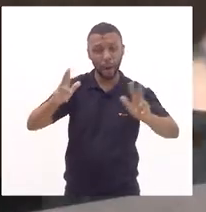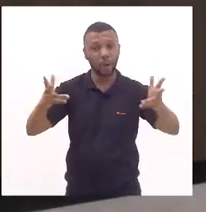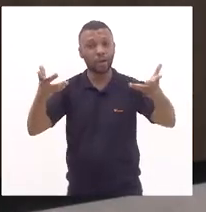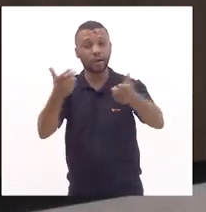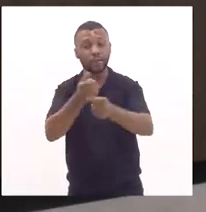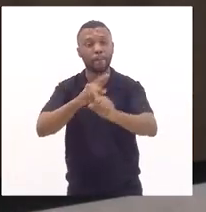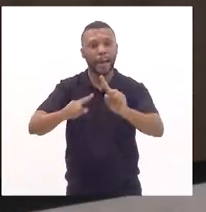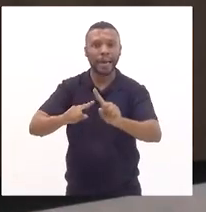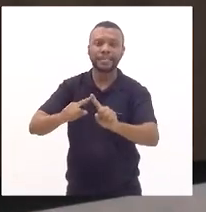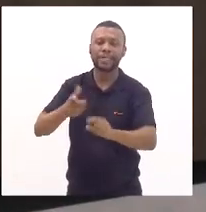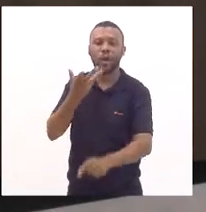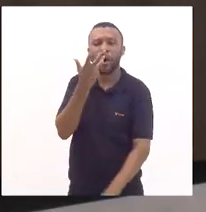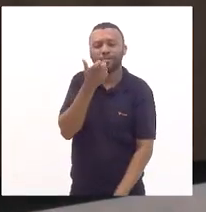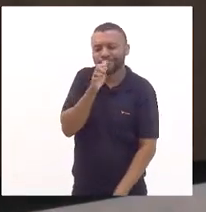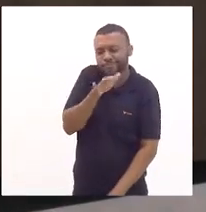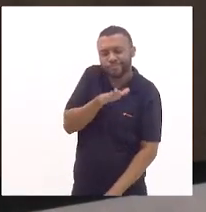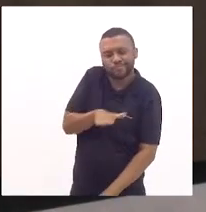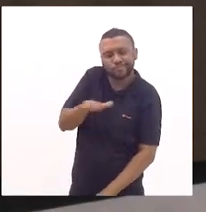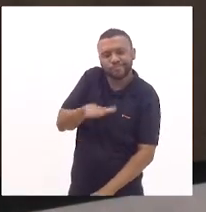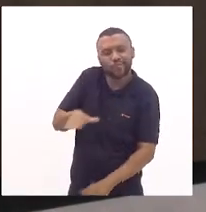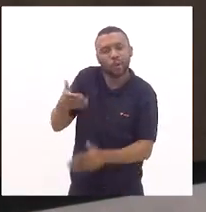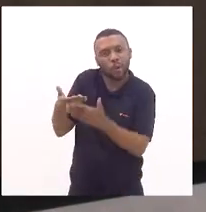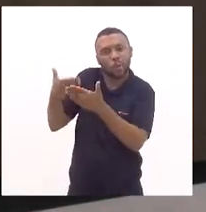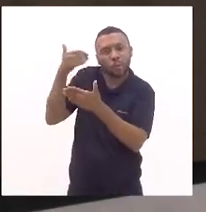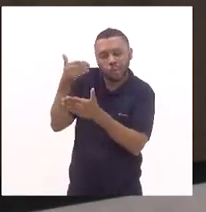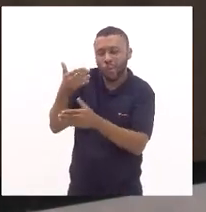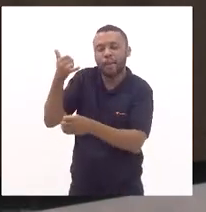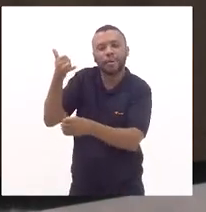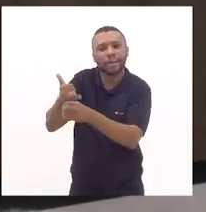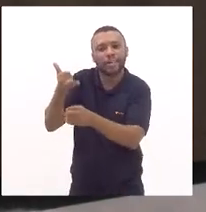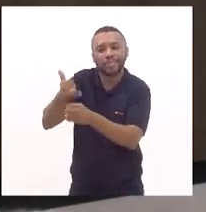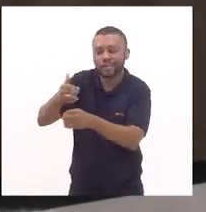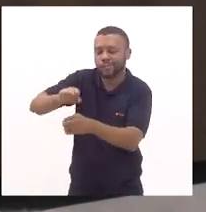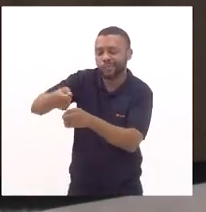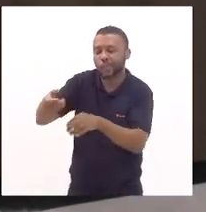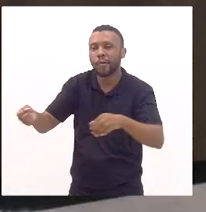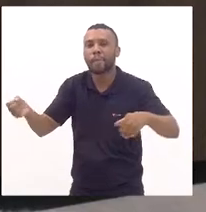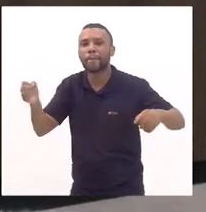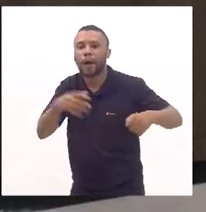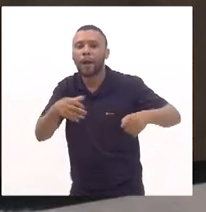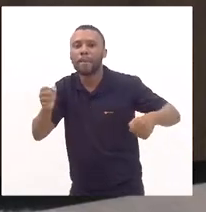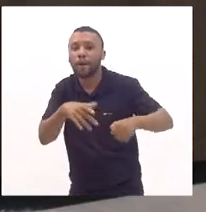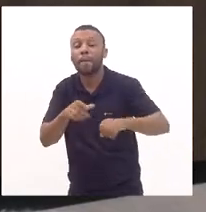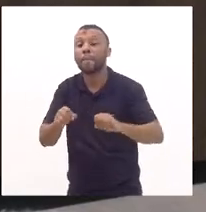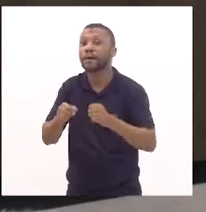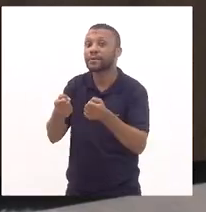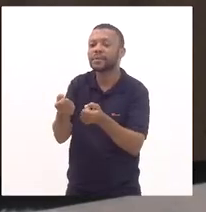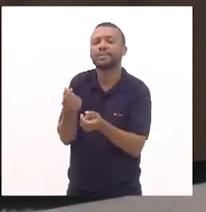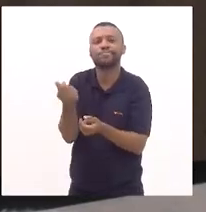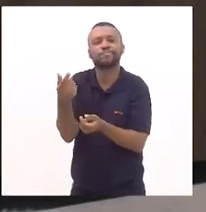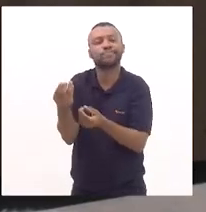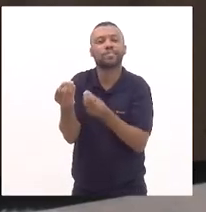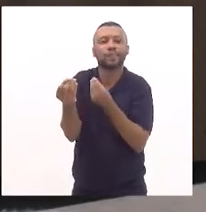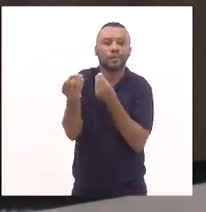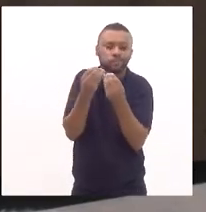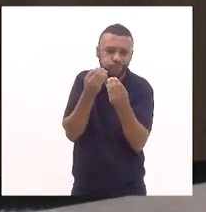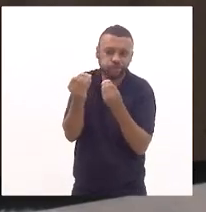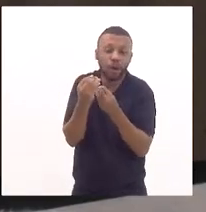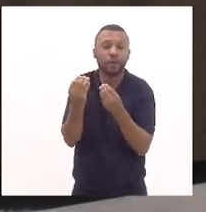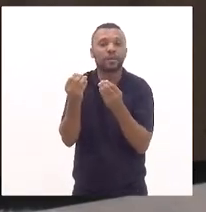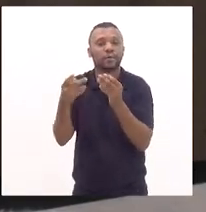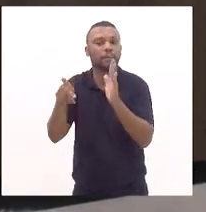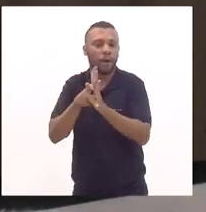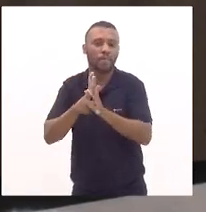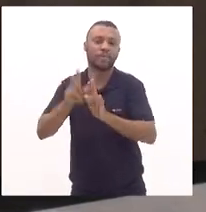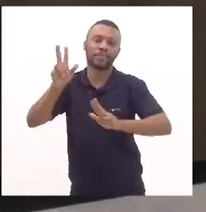mas desde muito menina, desde muito cedo, catando latinha para garantir aquele trocado que fizesse o lanche do carnaval.